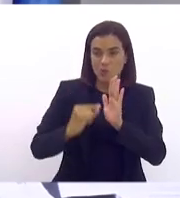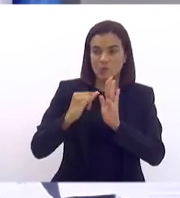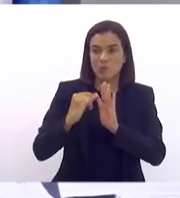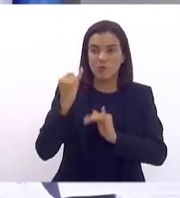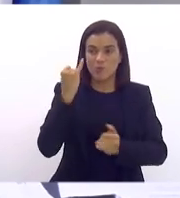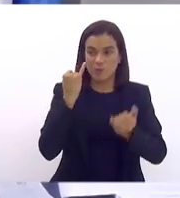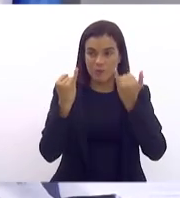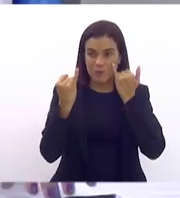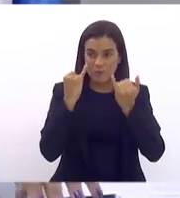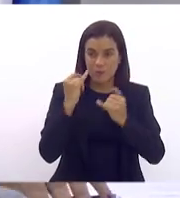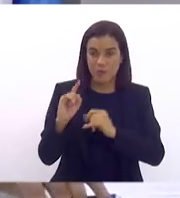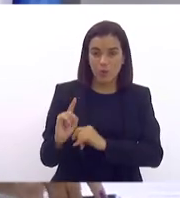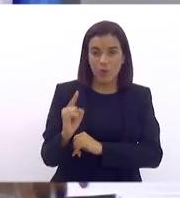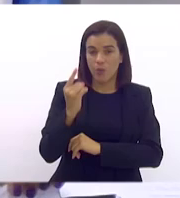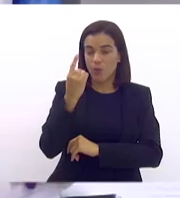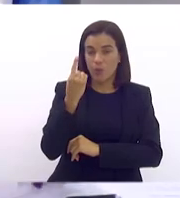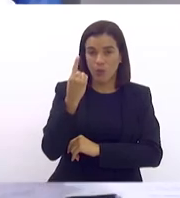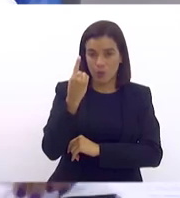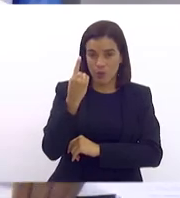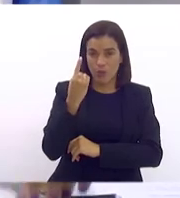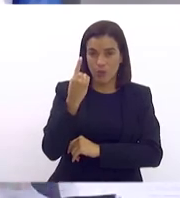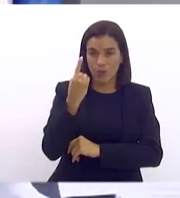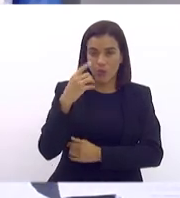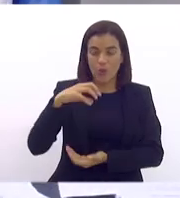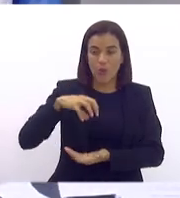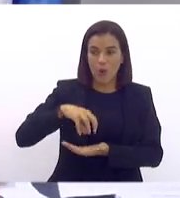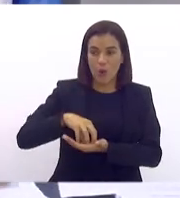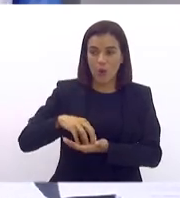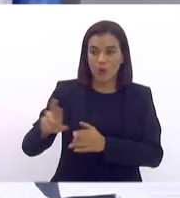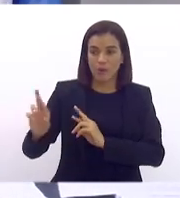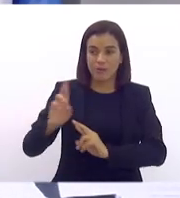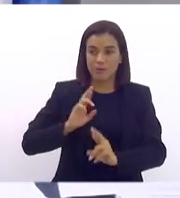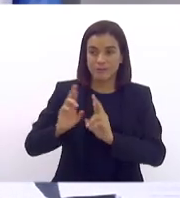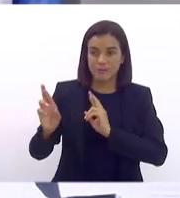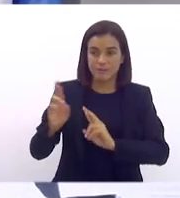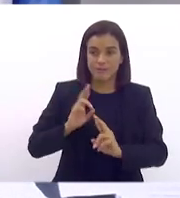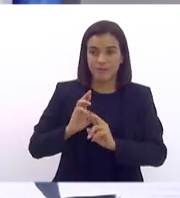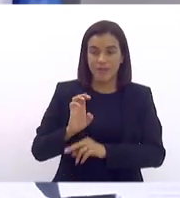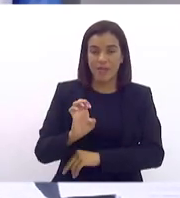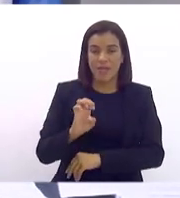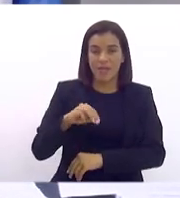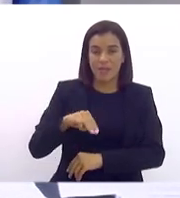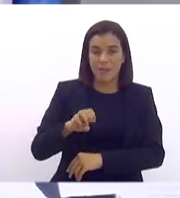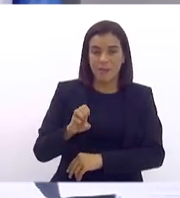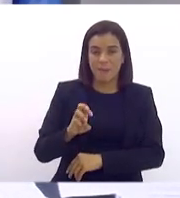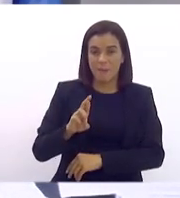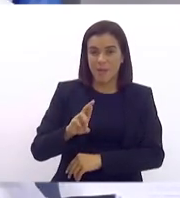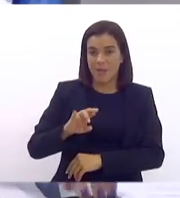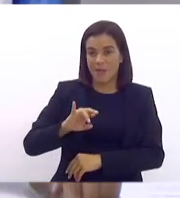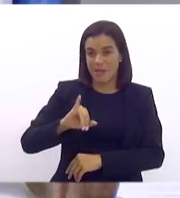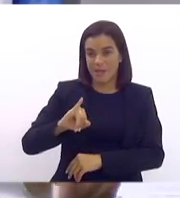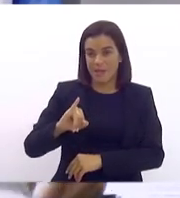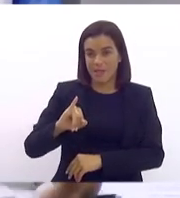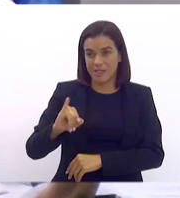informações. O único órgão que nos respondeu foi exatamente a Emerge, que é a escola...